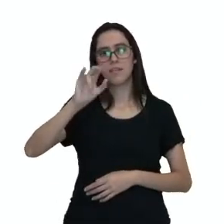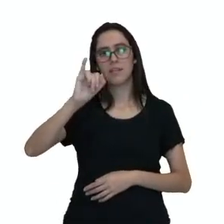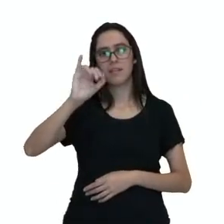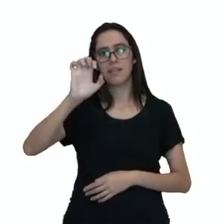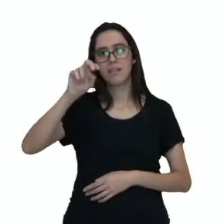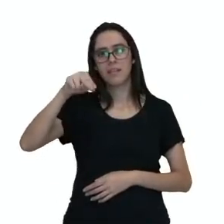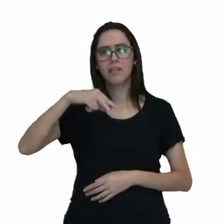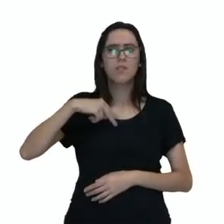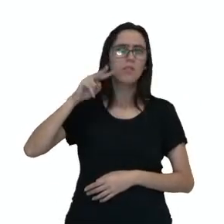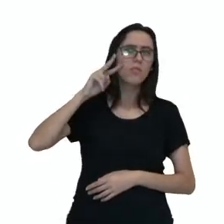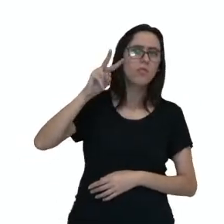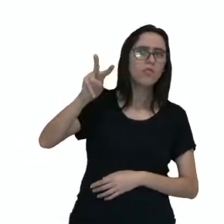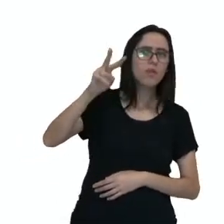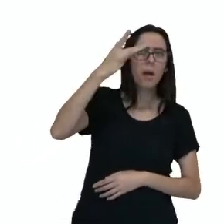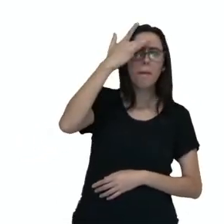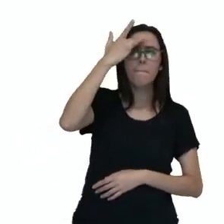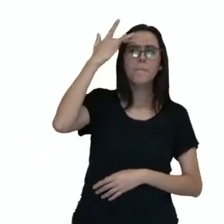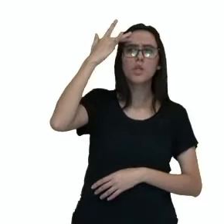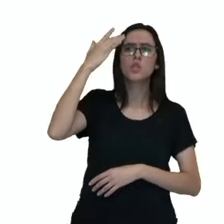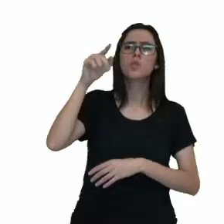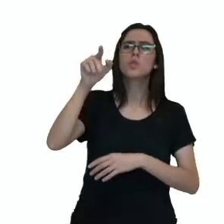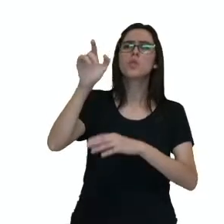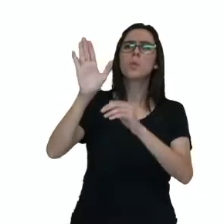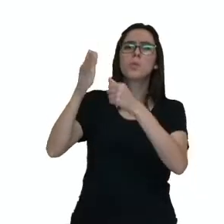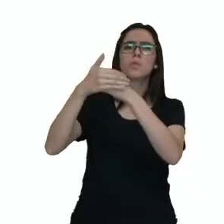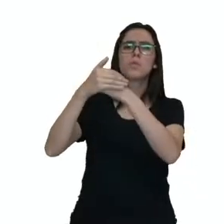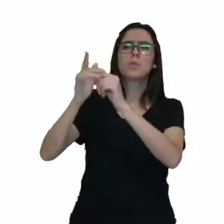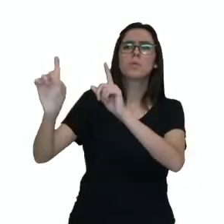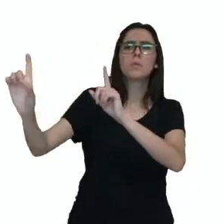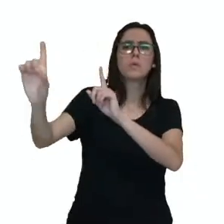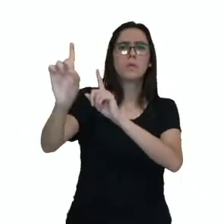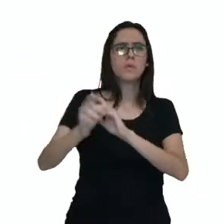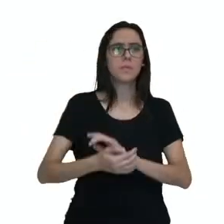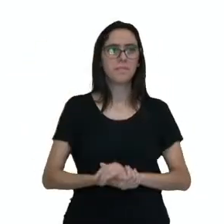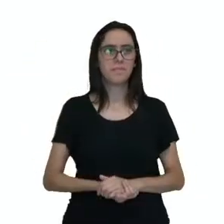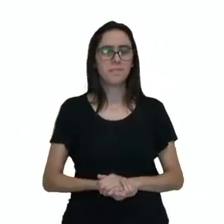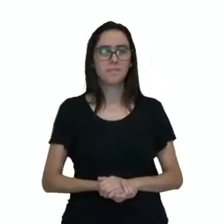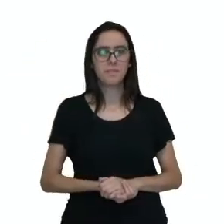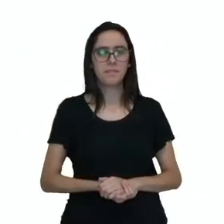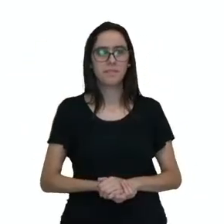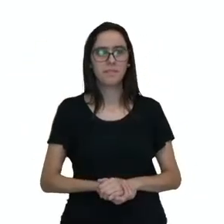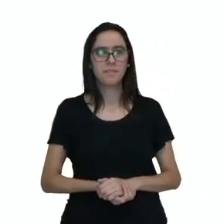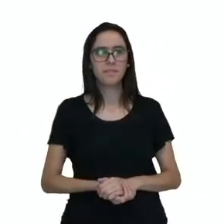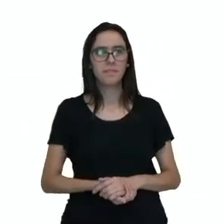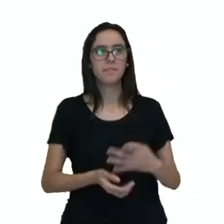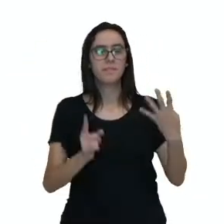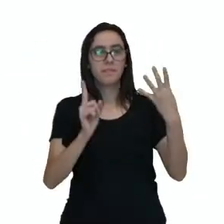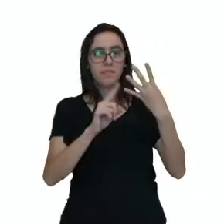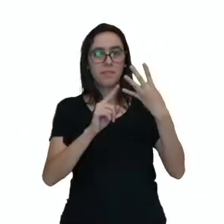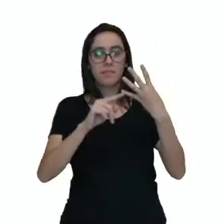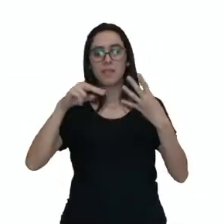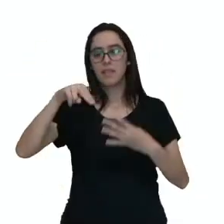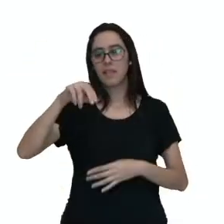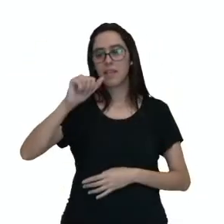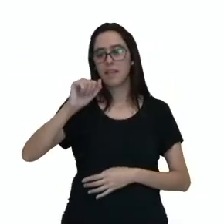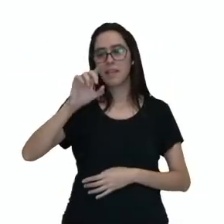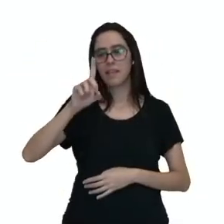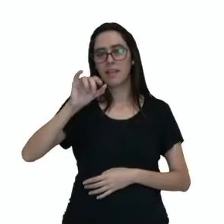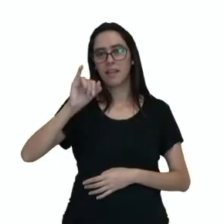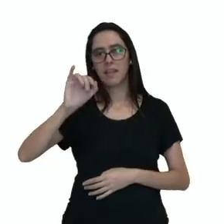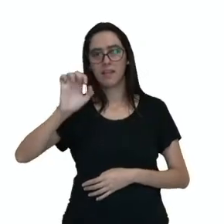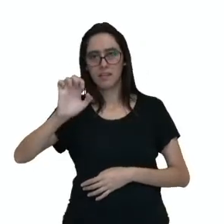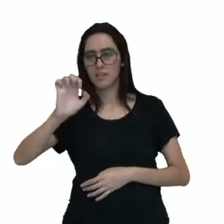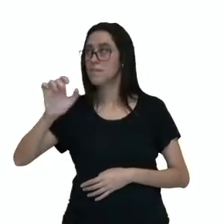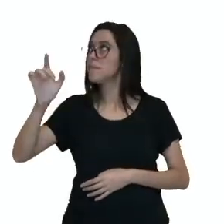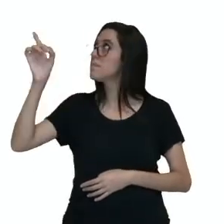da porta. Ouviu, né? A nadie le importa lo que Rocío dice. A ninguém.